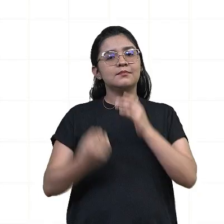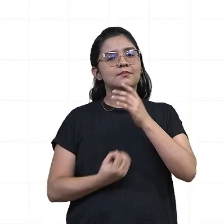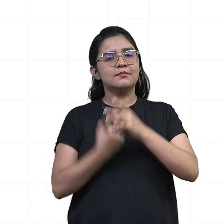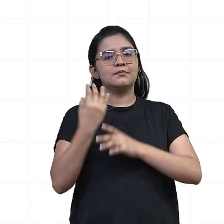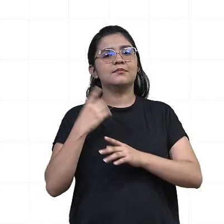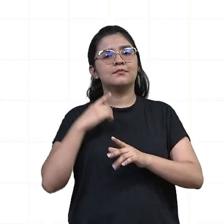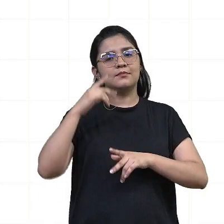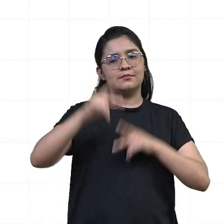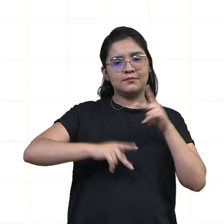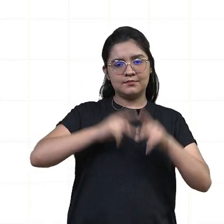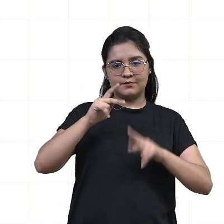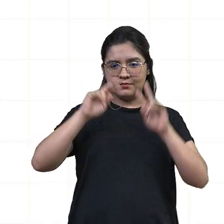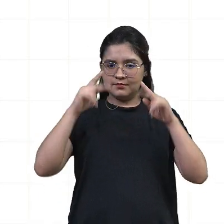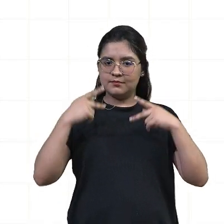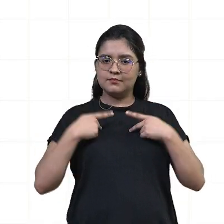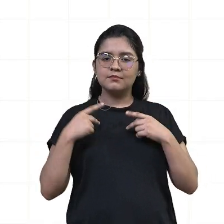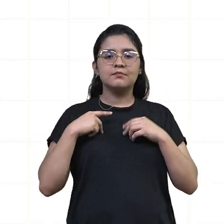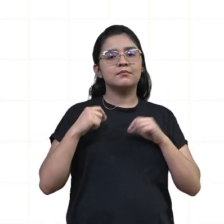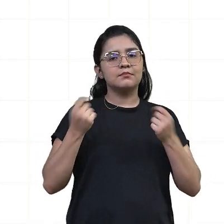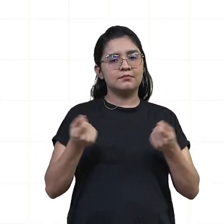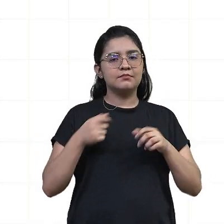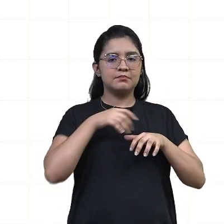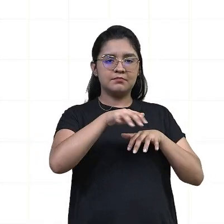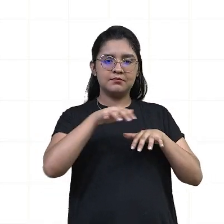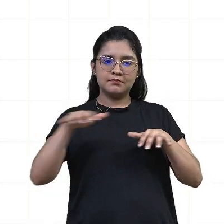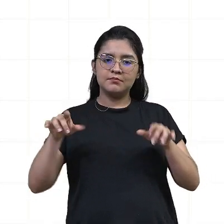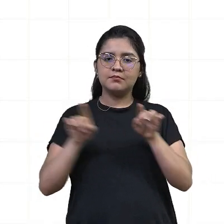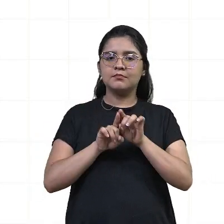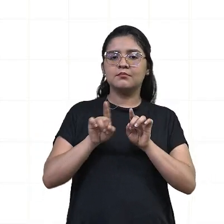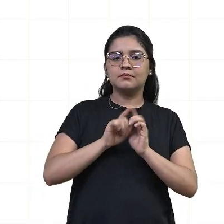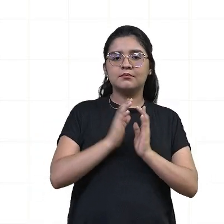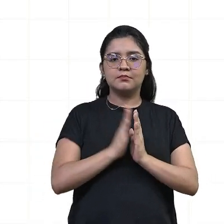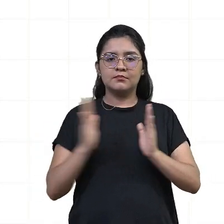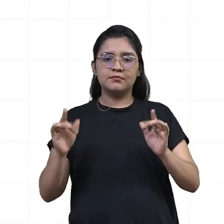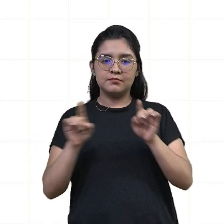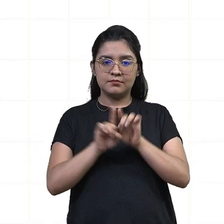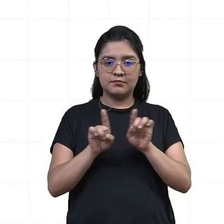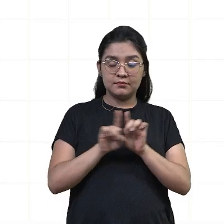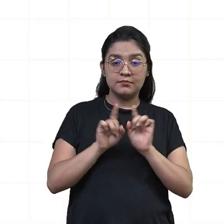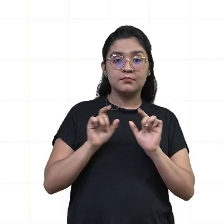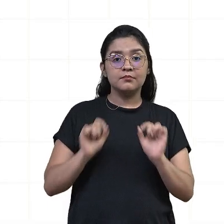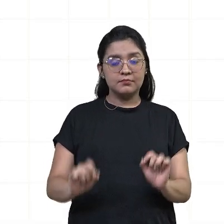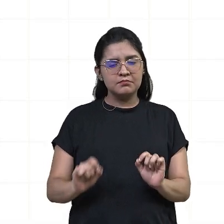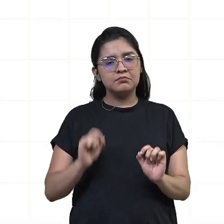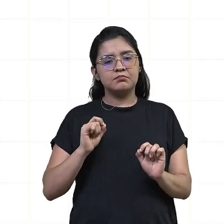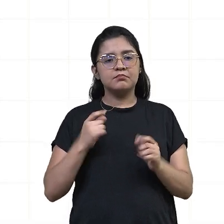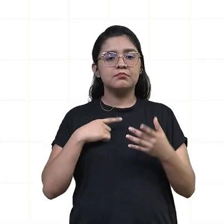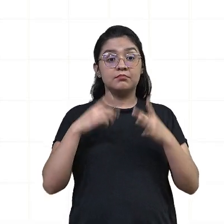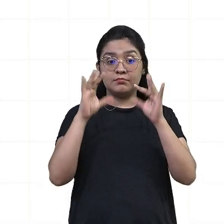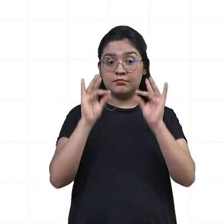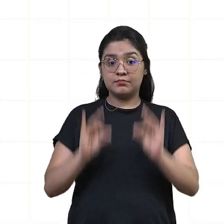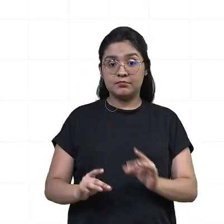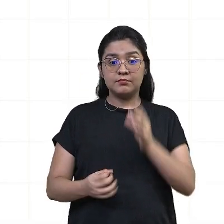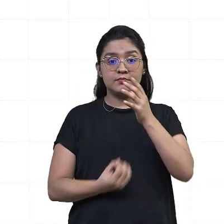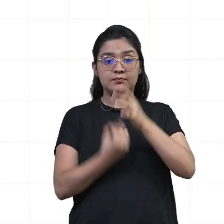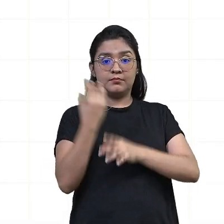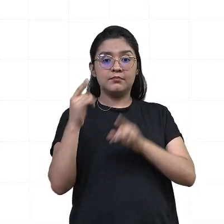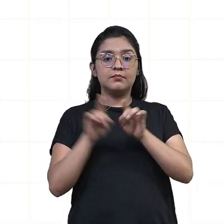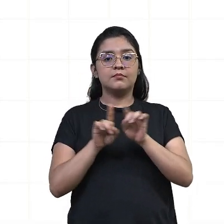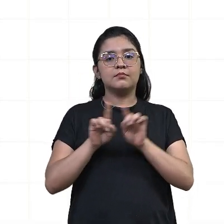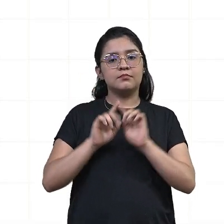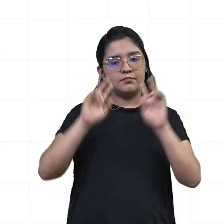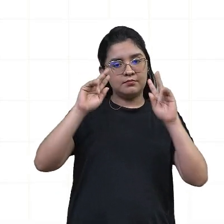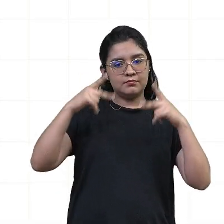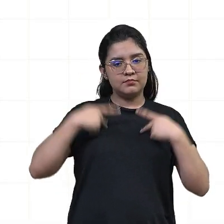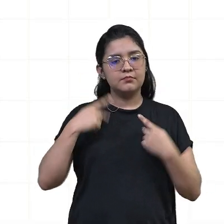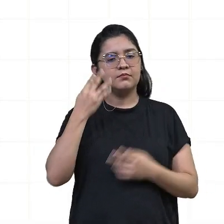da humanidade, seus deslocamentos e os processos de sedentarização. Detalhamento, o surgimento da espécie